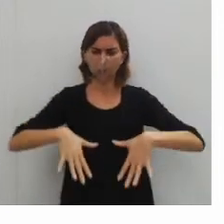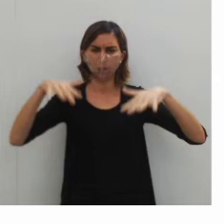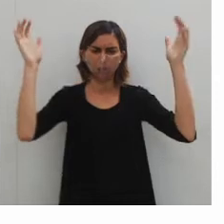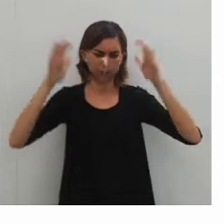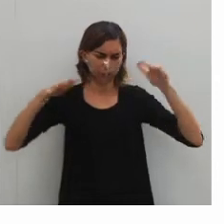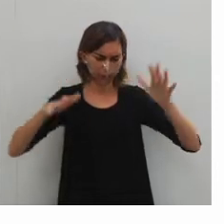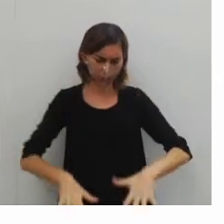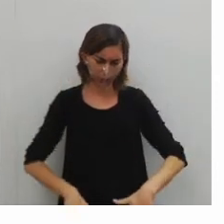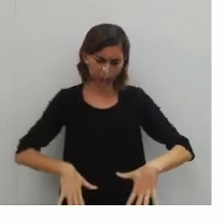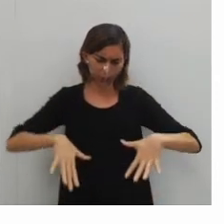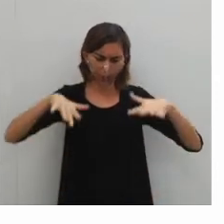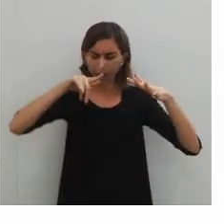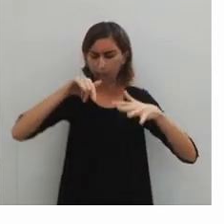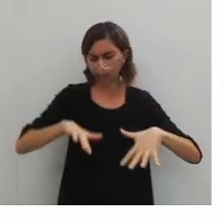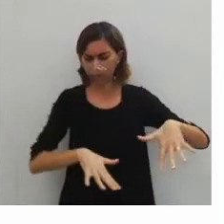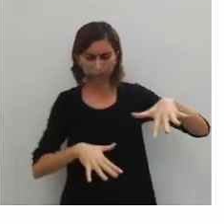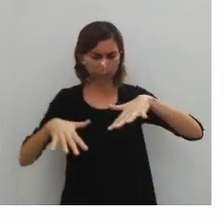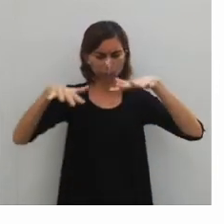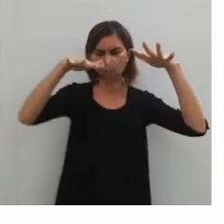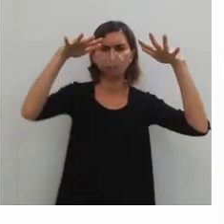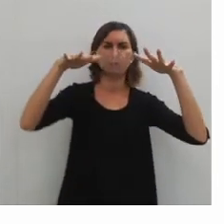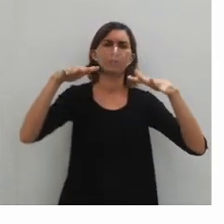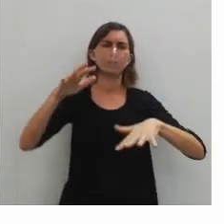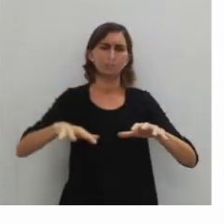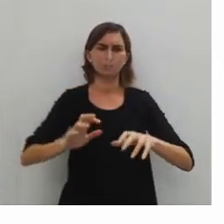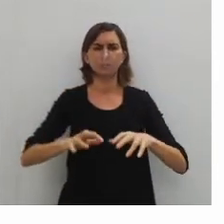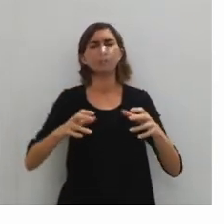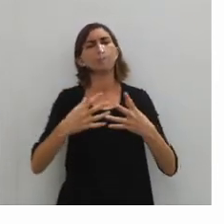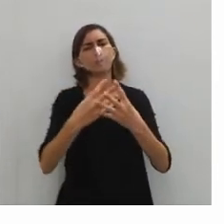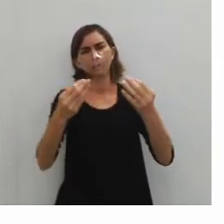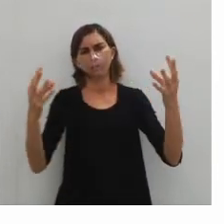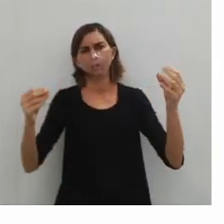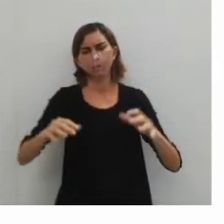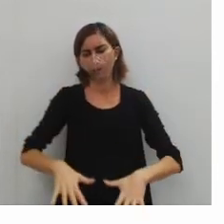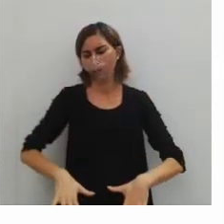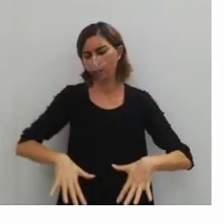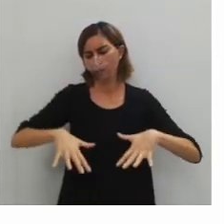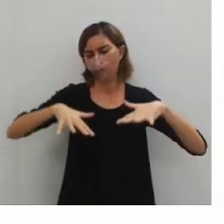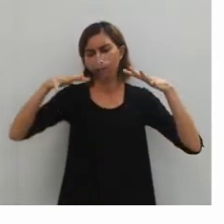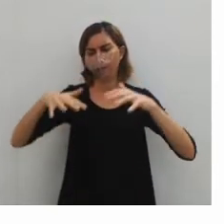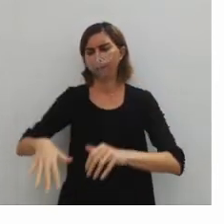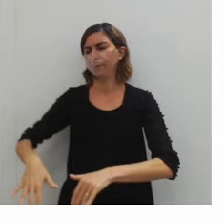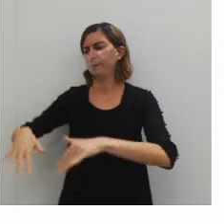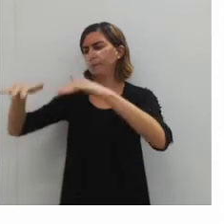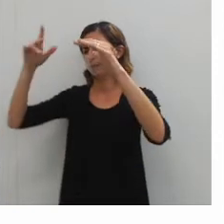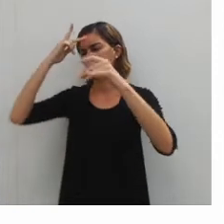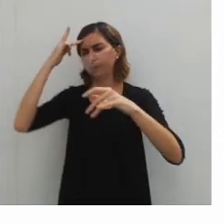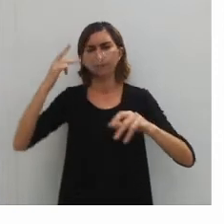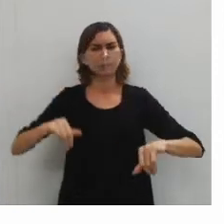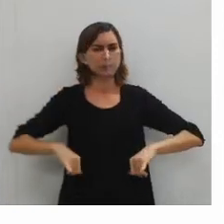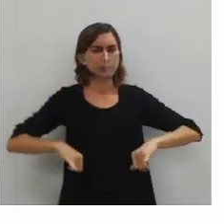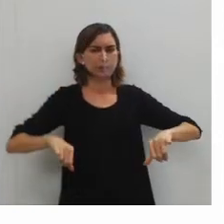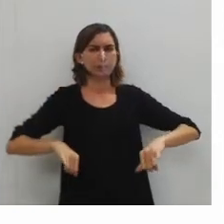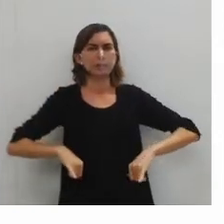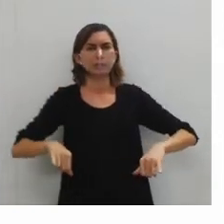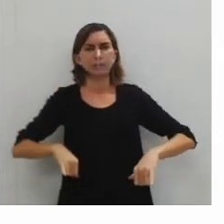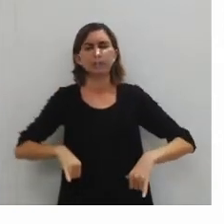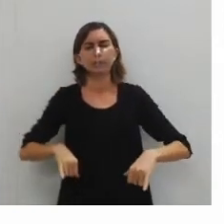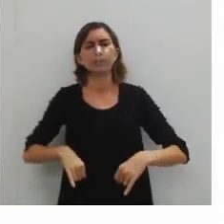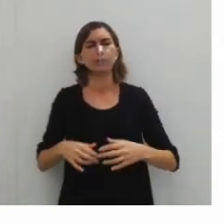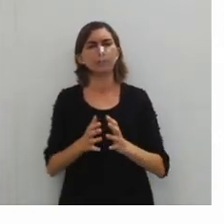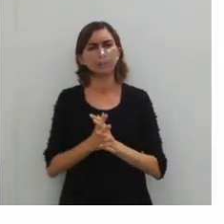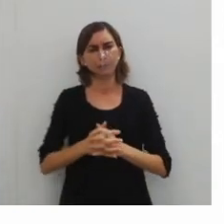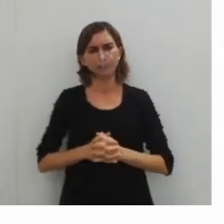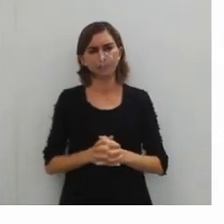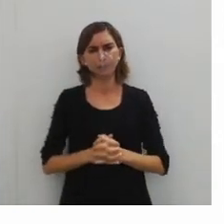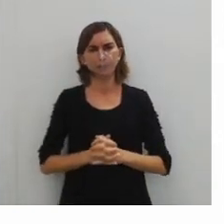alagamentos, não é isso? Quando chove muito, a gente tem muitos alagamentos e as pessoas sofrem,